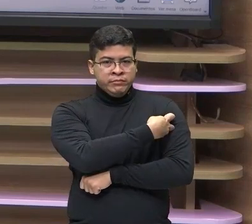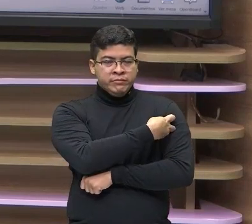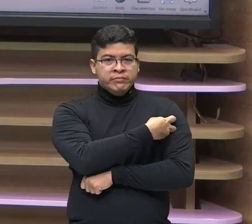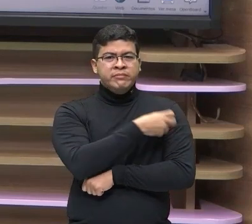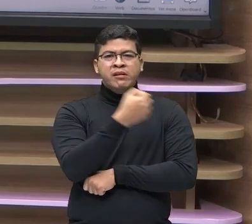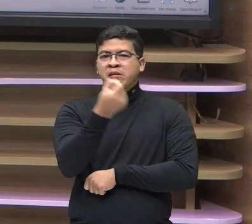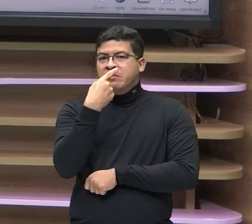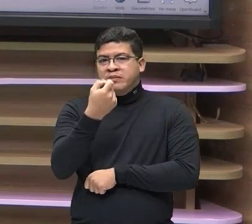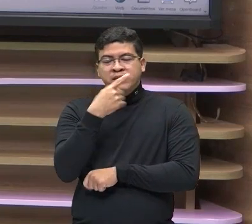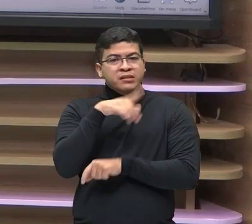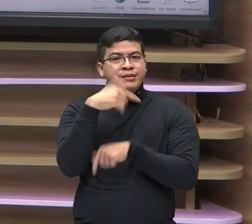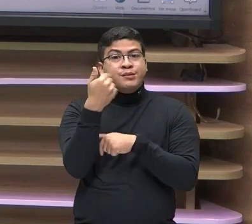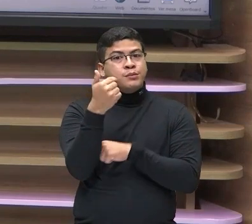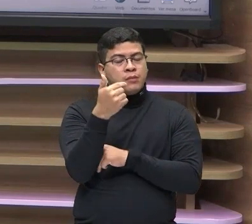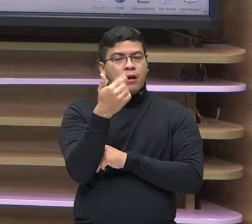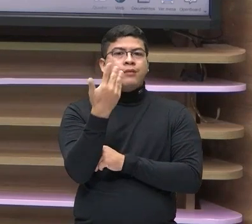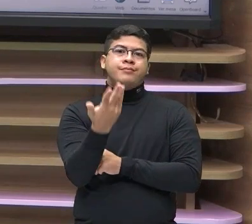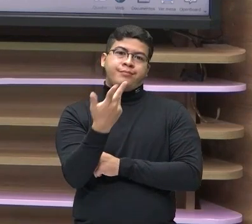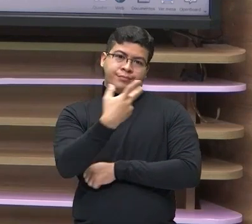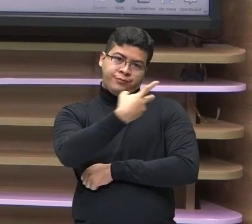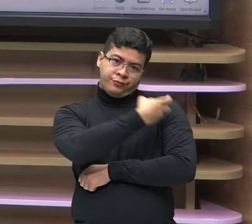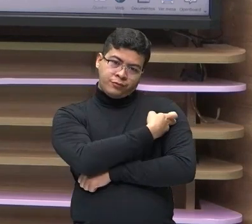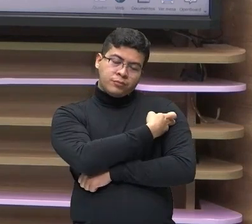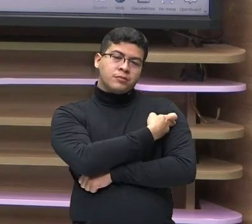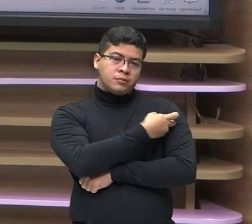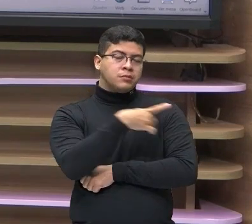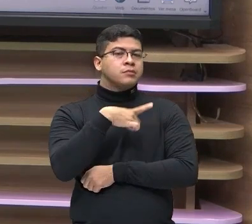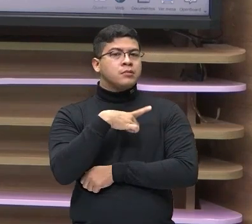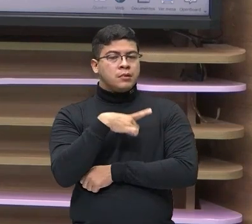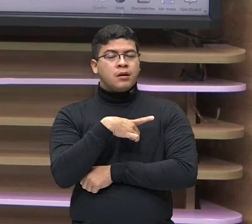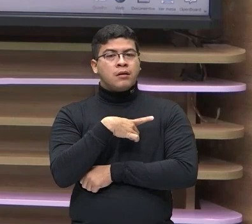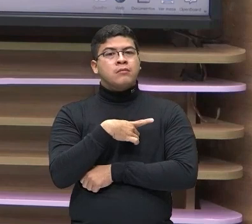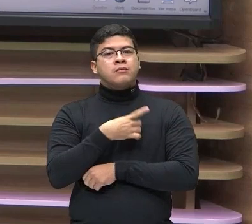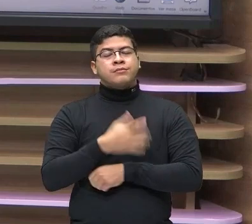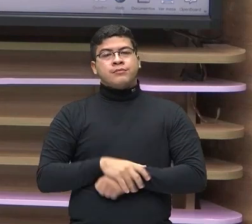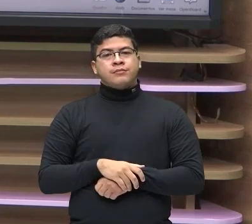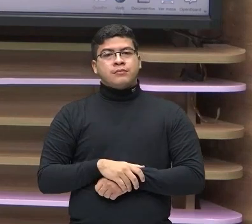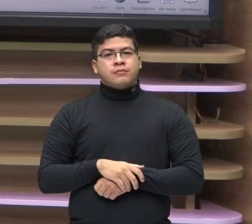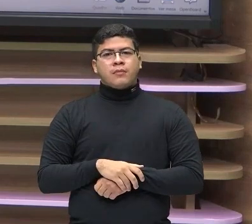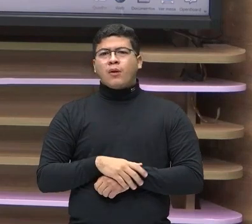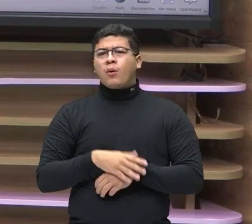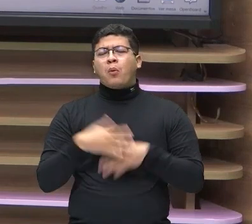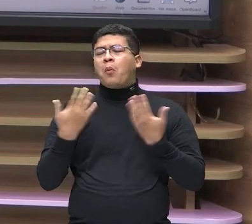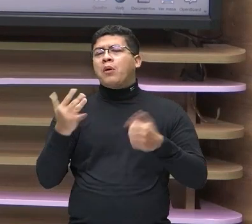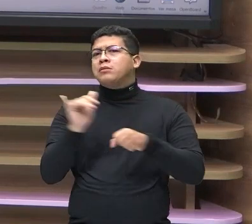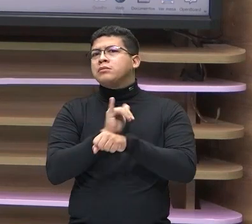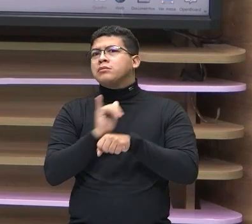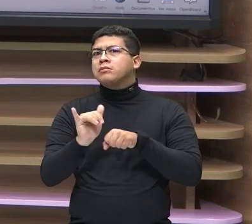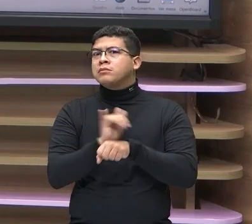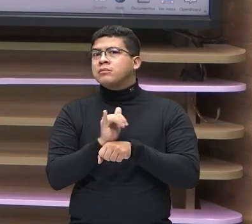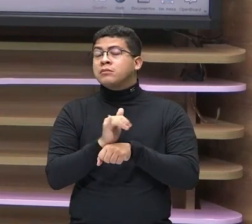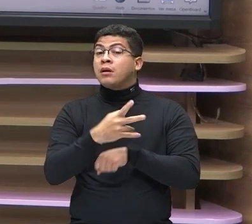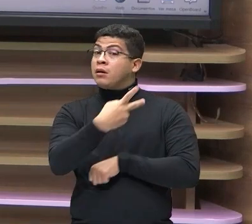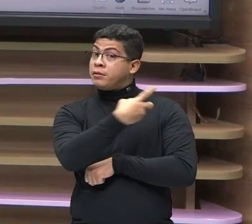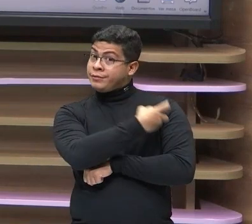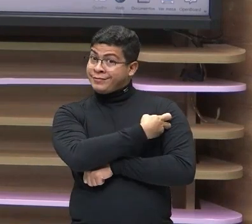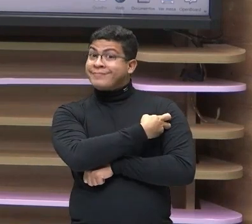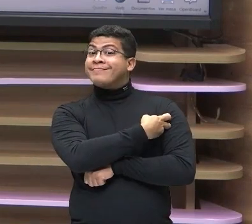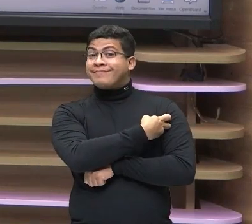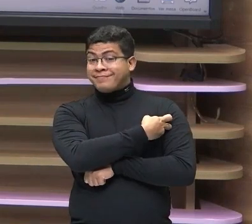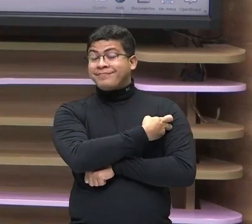tiver contato com essa doença, são doenças que podem levar à morte. Então, qual é o melhor mecanismo de prevenção? É a vacina, né,